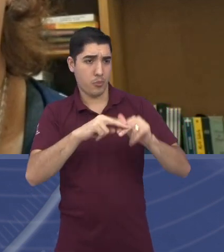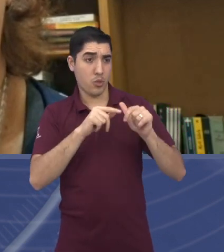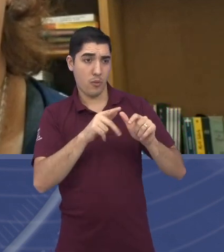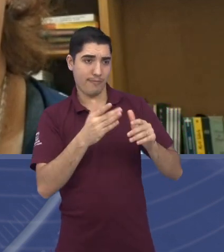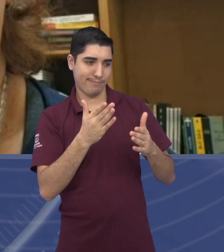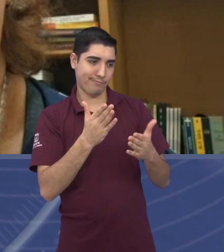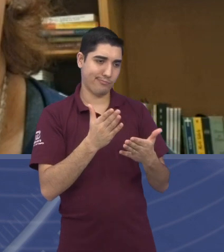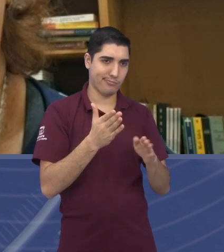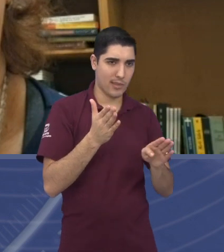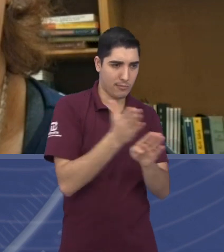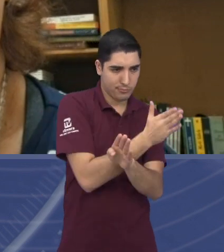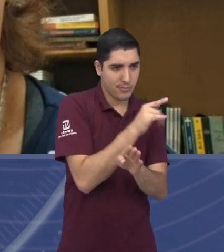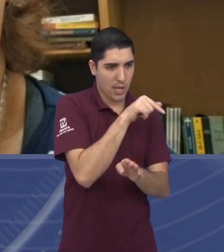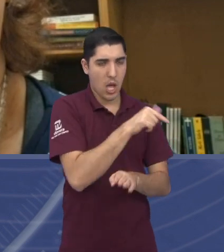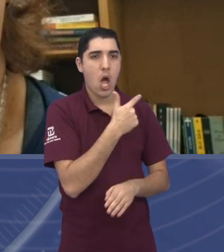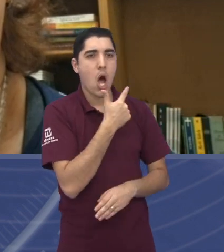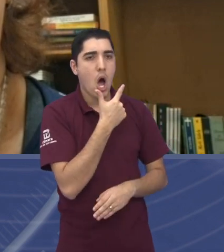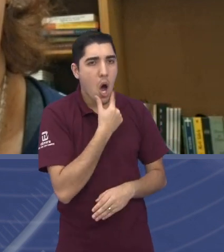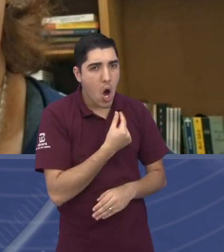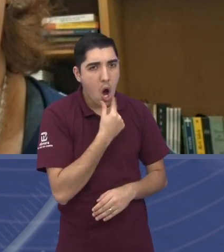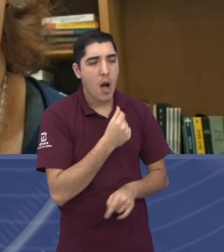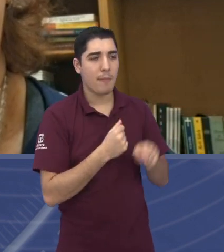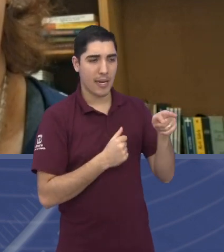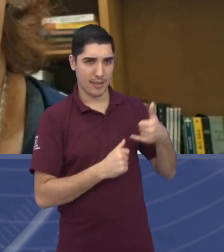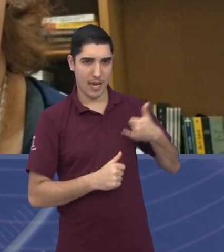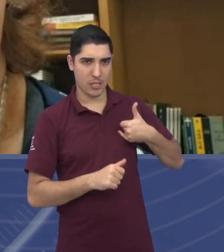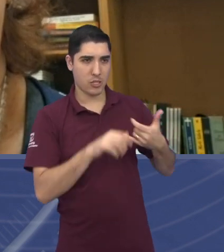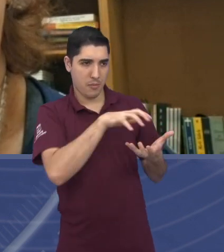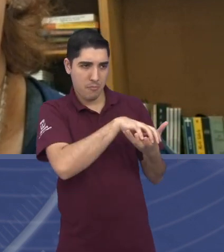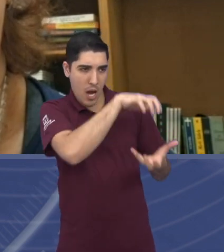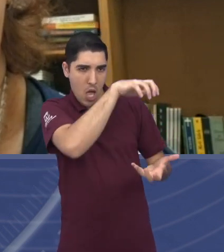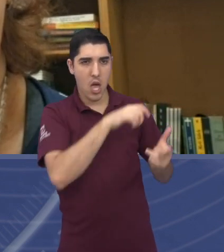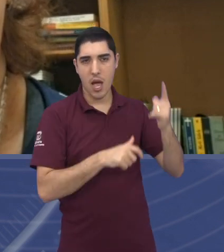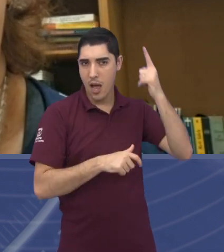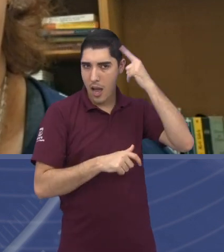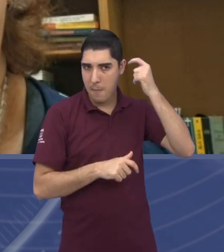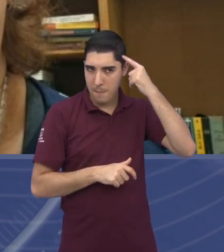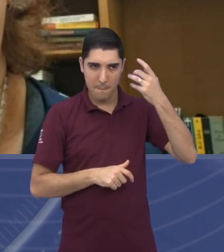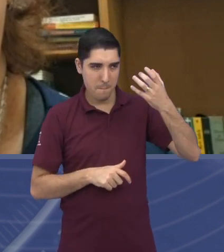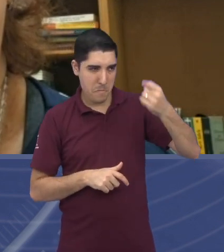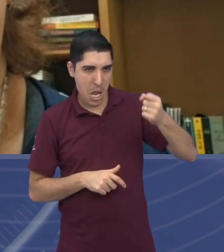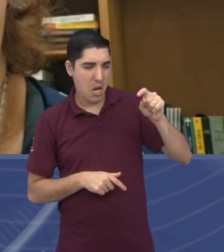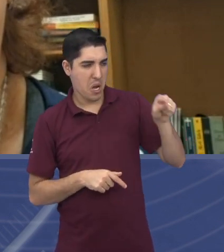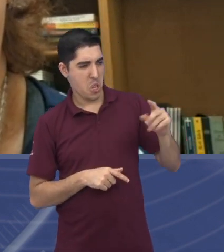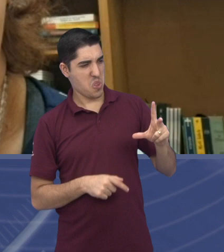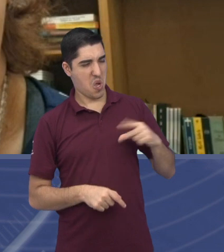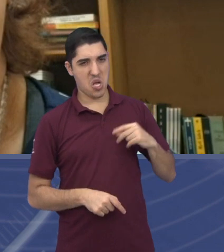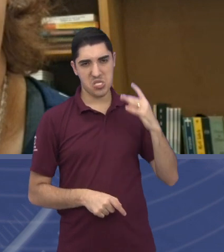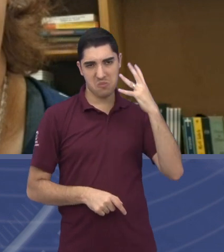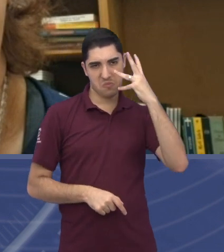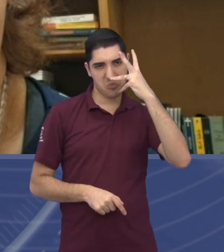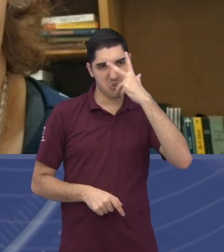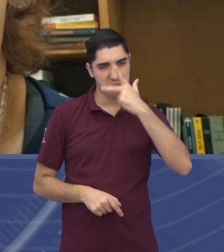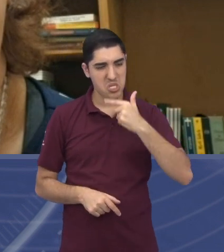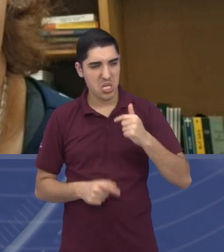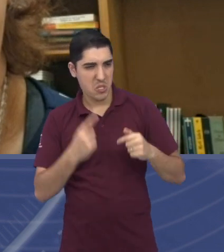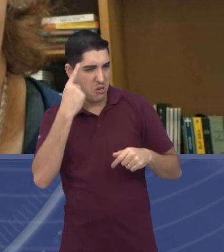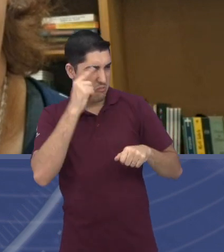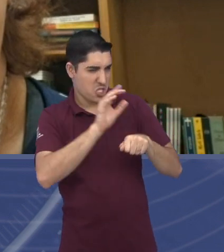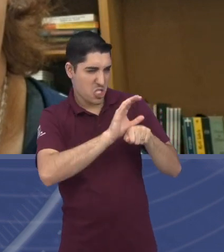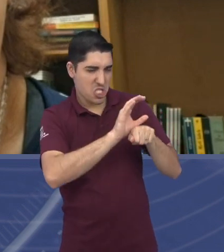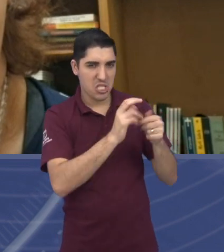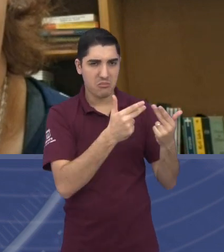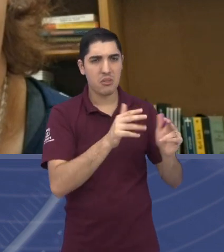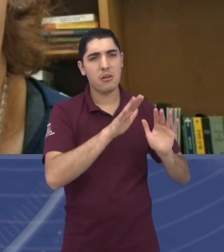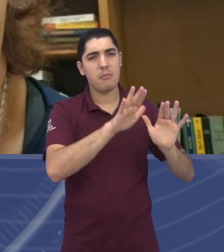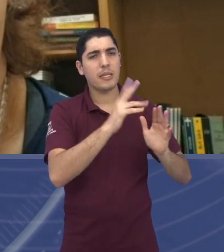gente já citou, né? O homem mais velho, o grisalho, ele é tido como galã. E como está tão enraizado, né? Muitas